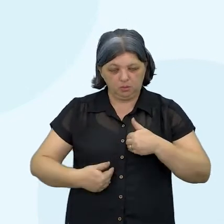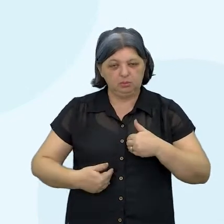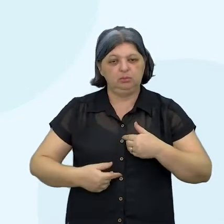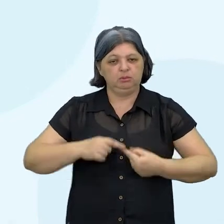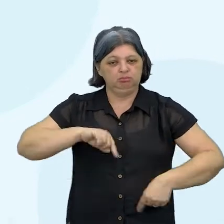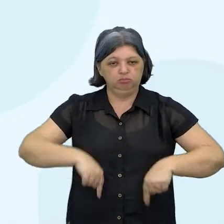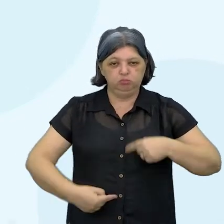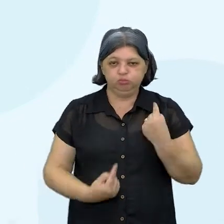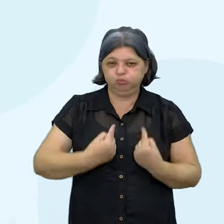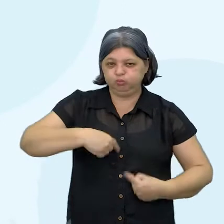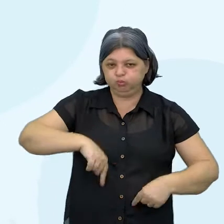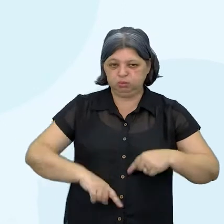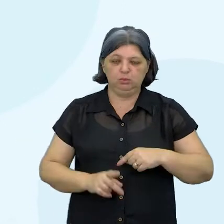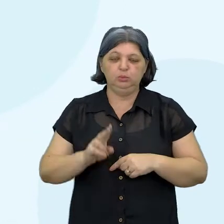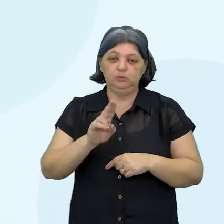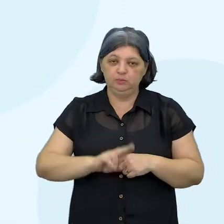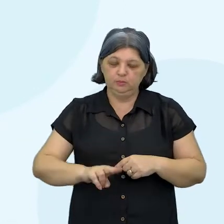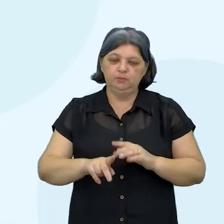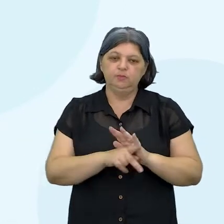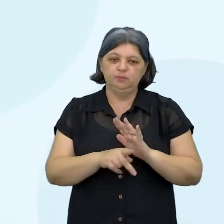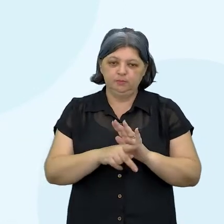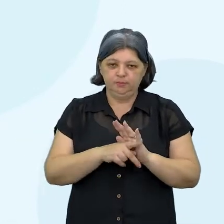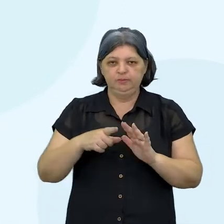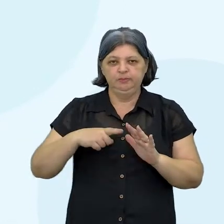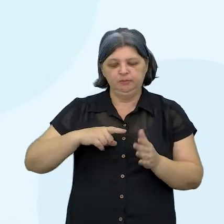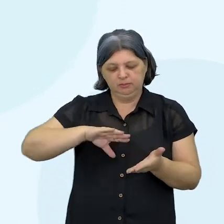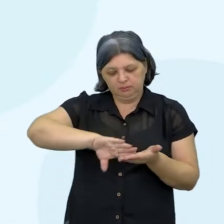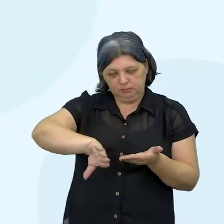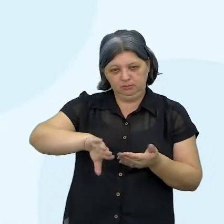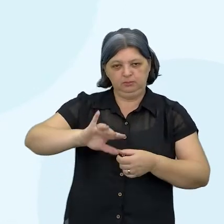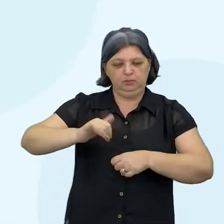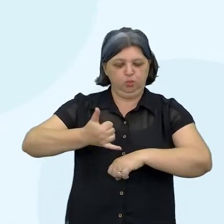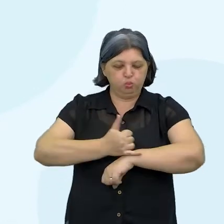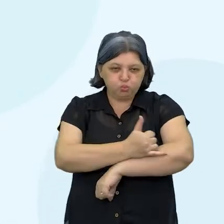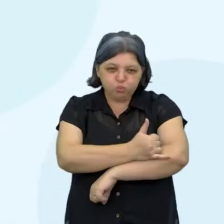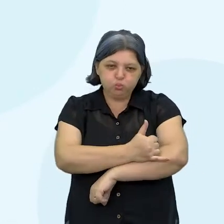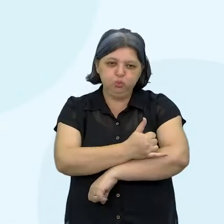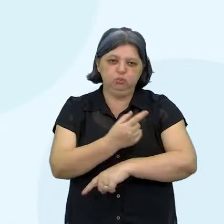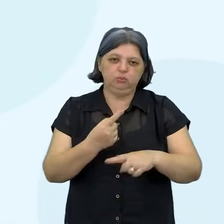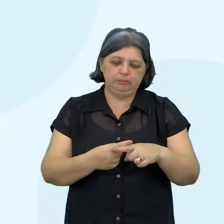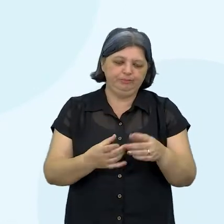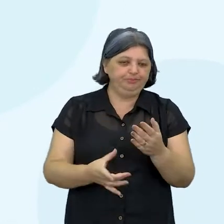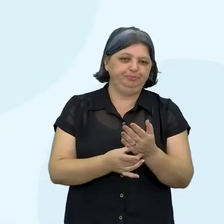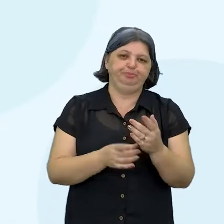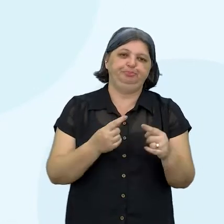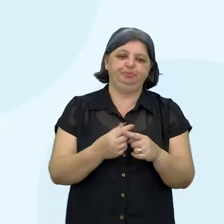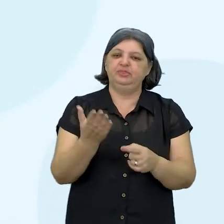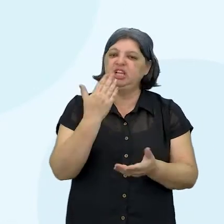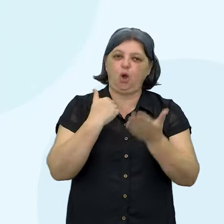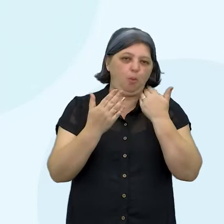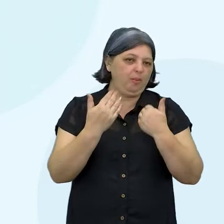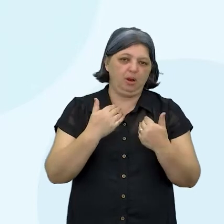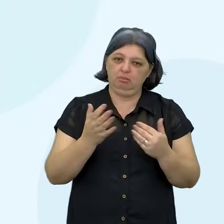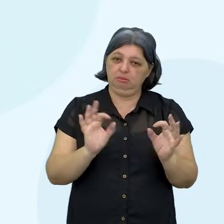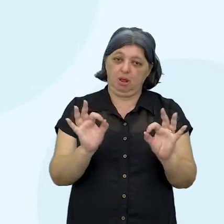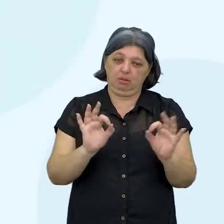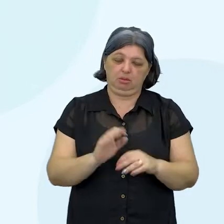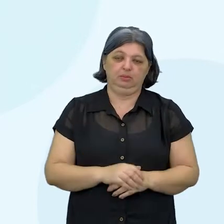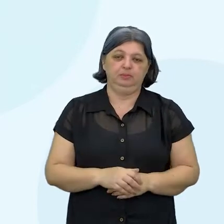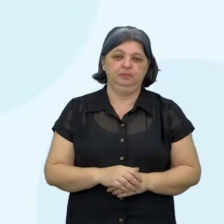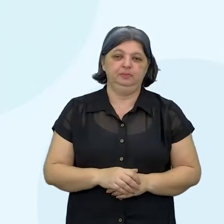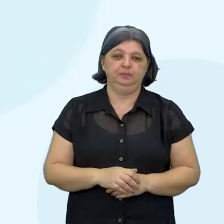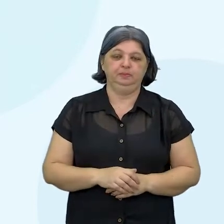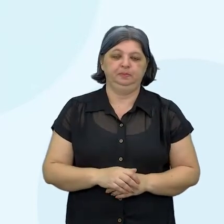corpo acaba utilizando o que ele tem de reserva para se alimentar, porque você não está dando para ele o suficiente. E ela tá vinculada